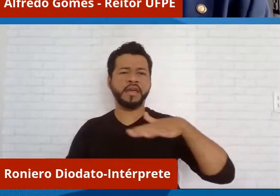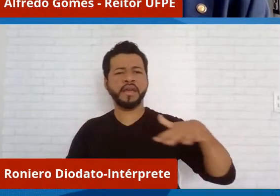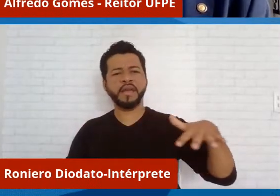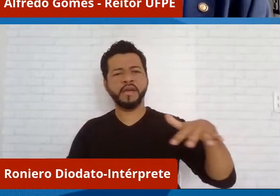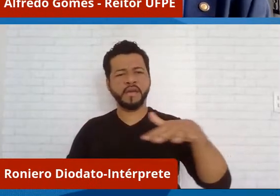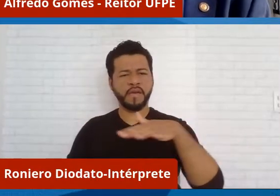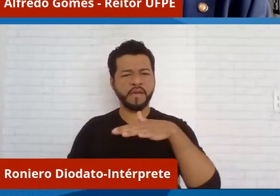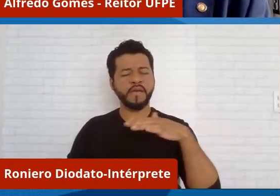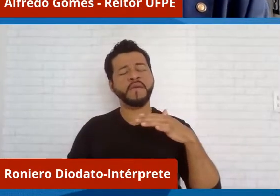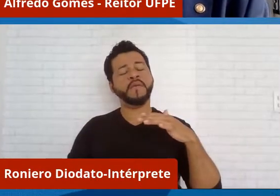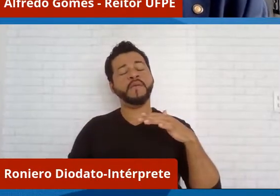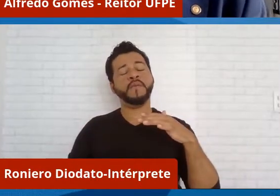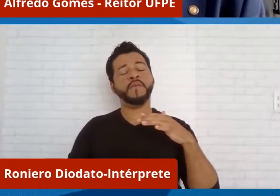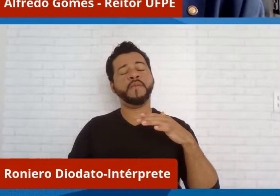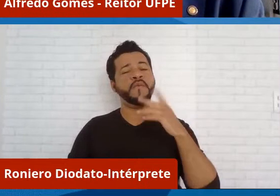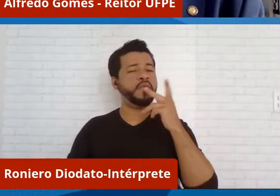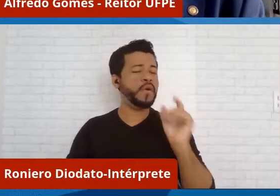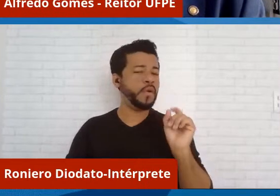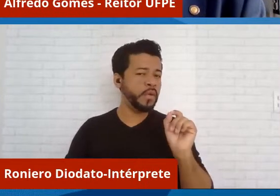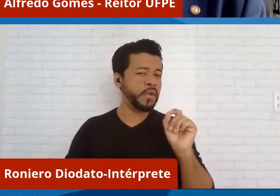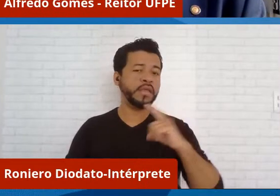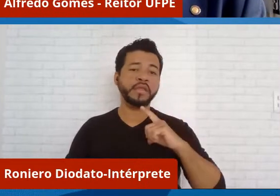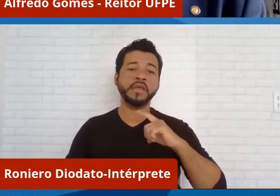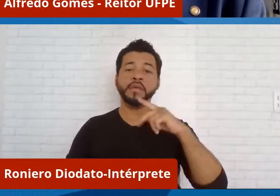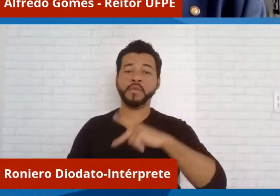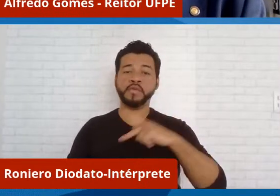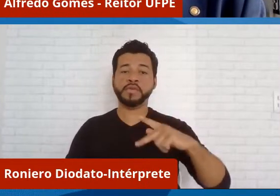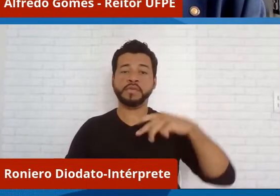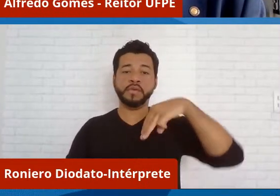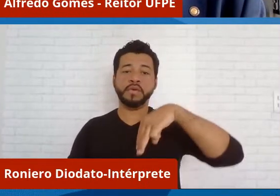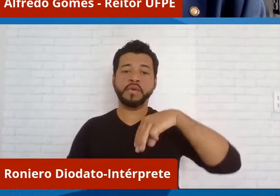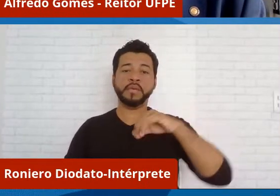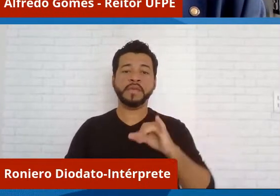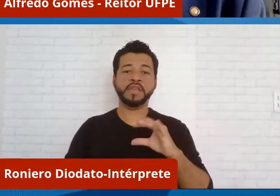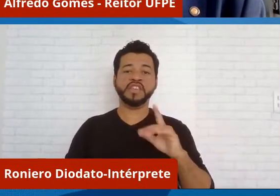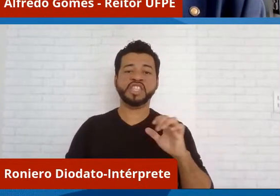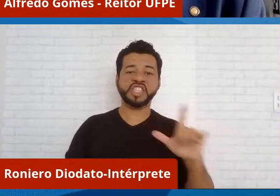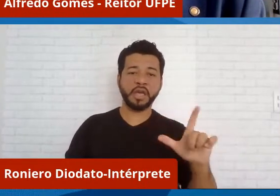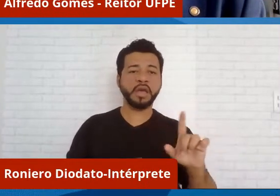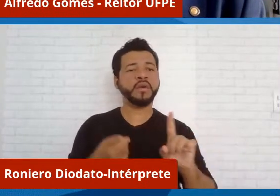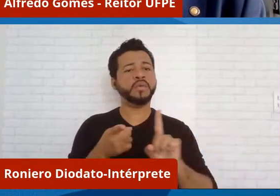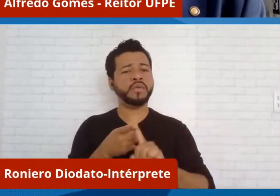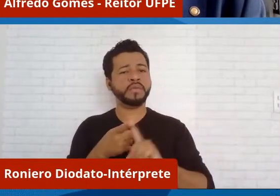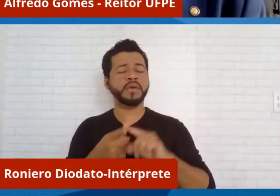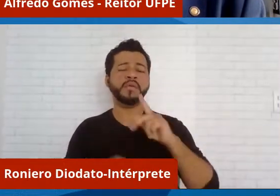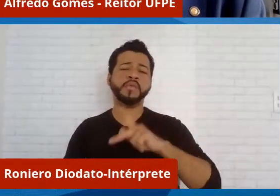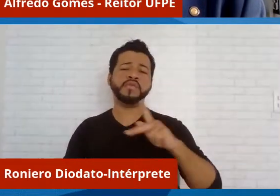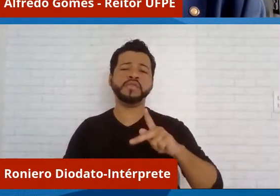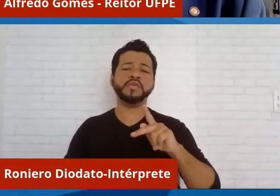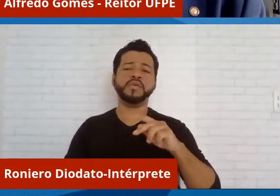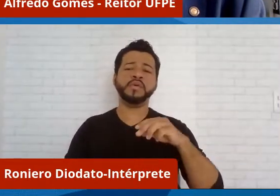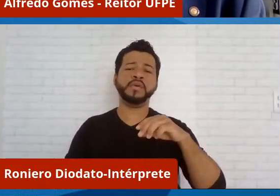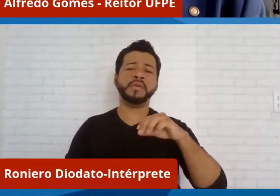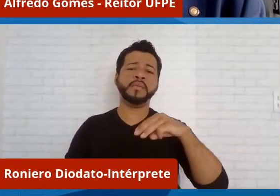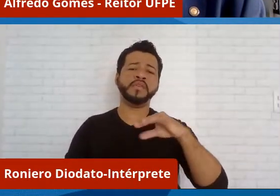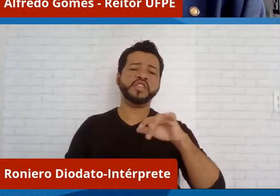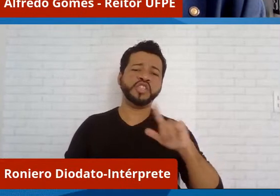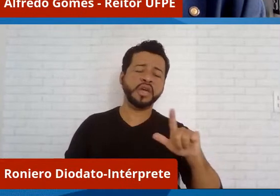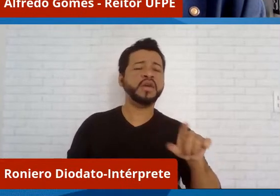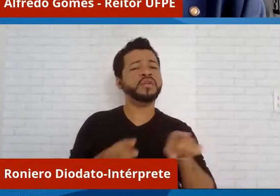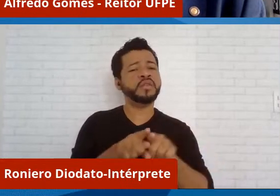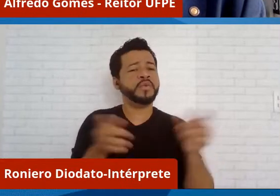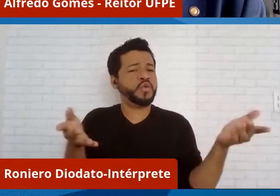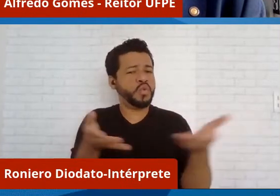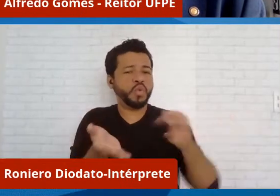está trazendo professor Michel Lovi e o professor Emi Sader para discutir com a gente essas questões, né, na manhã de